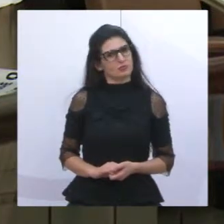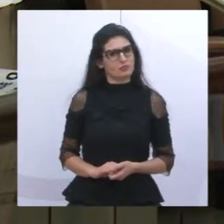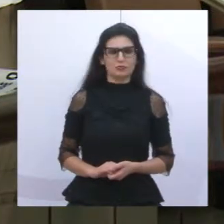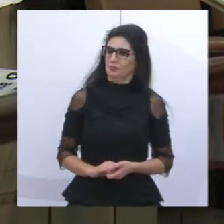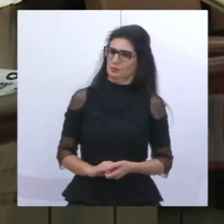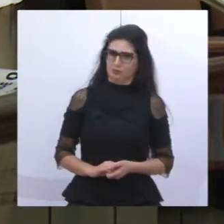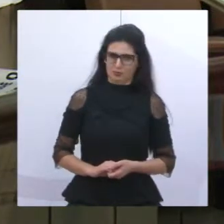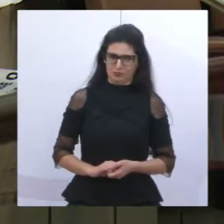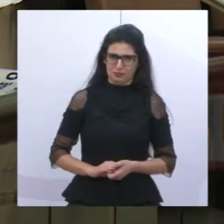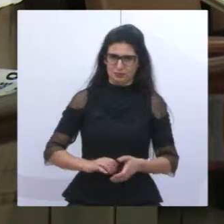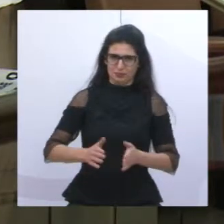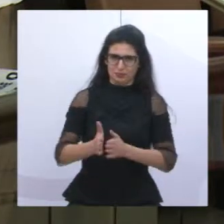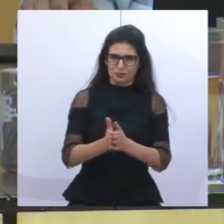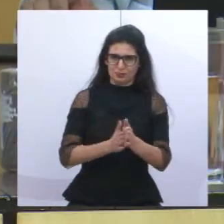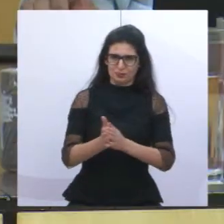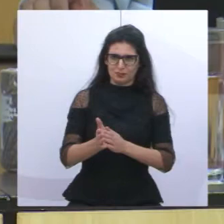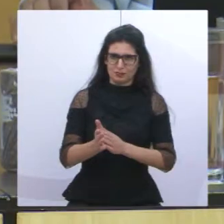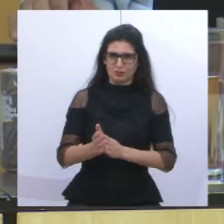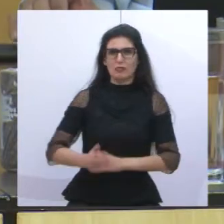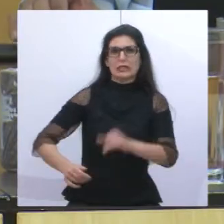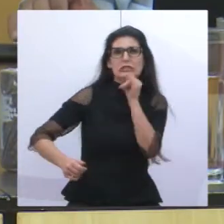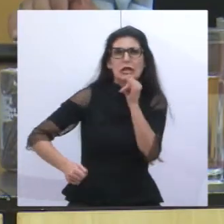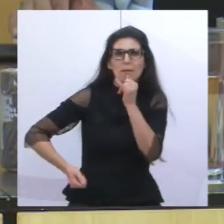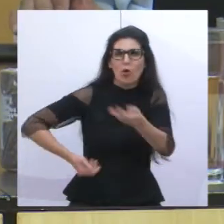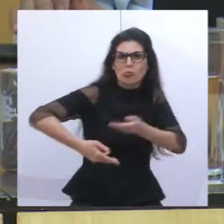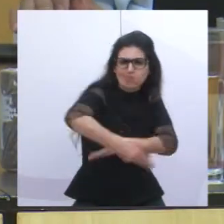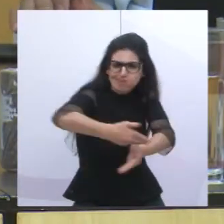Então, como o doutor está falando, eles podem trocar receita.